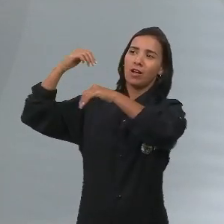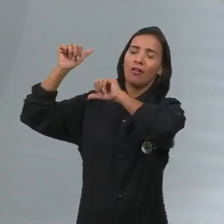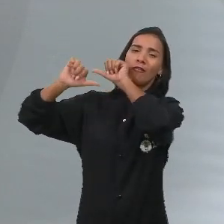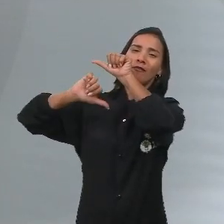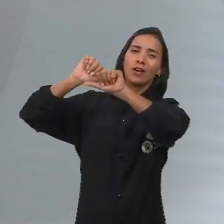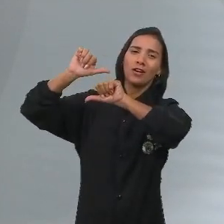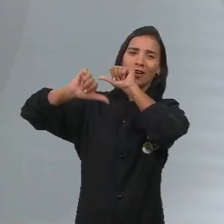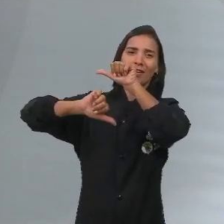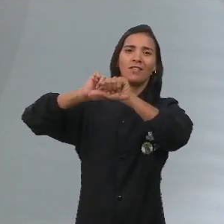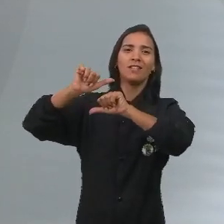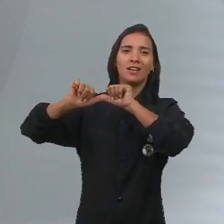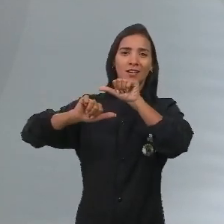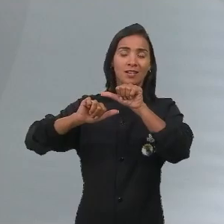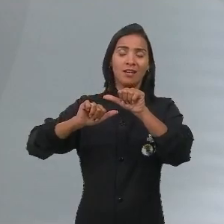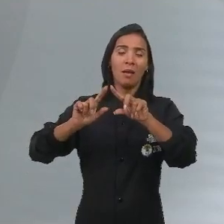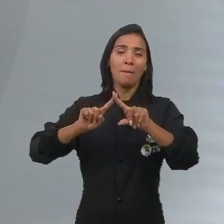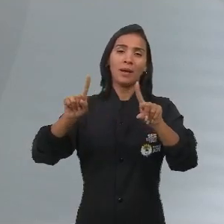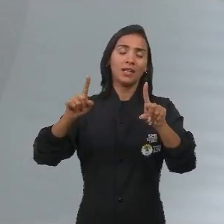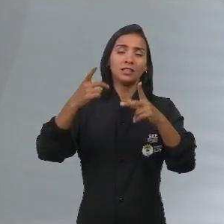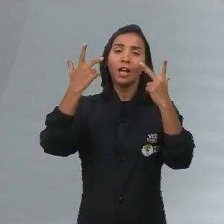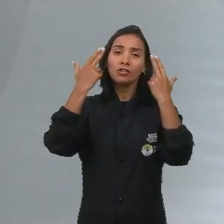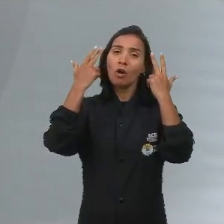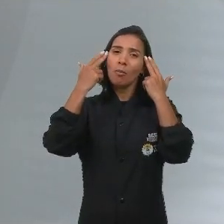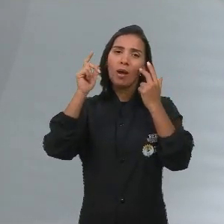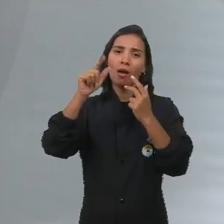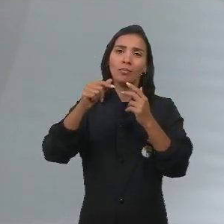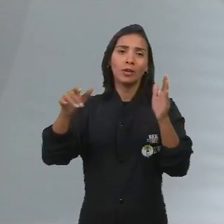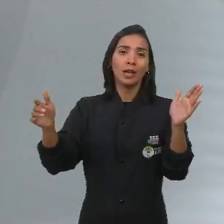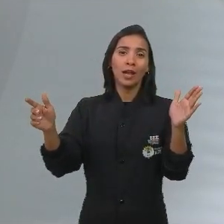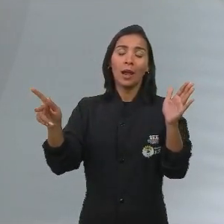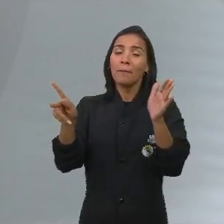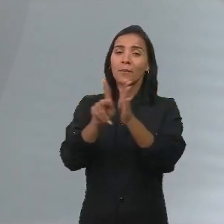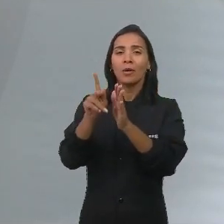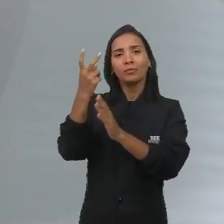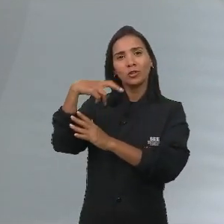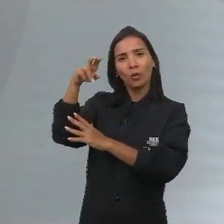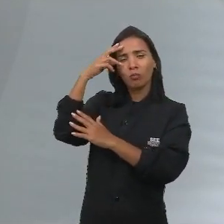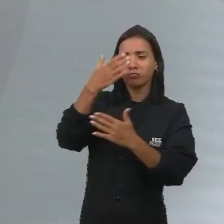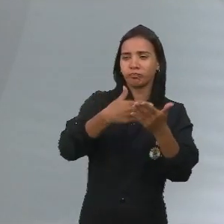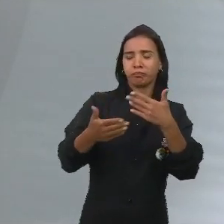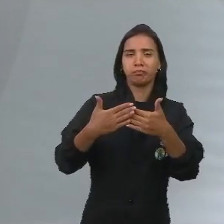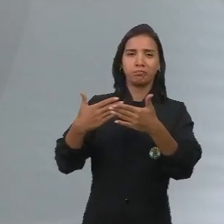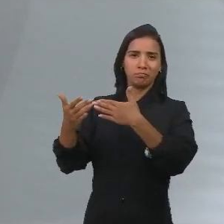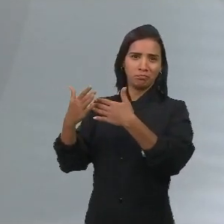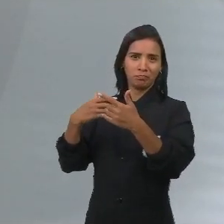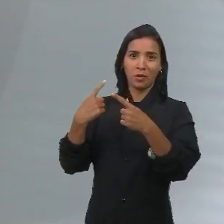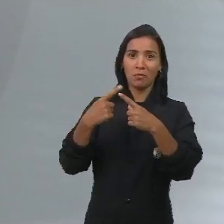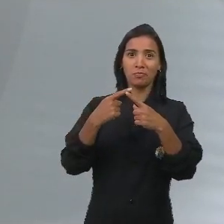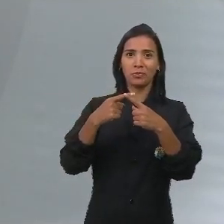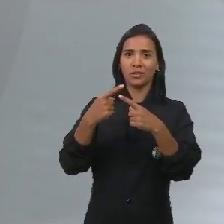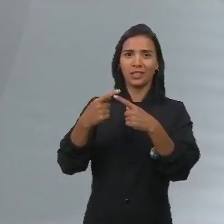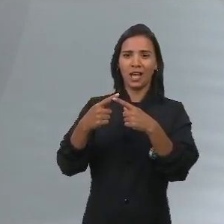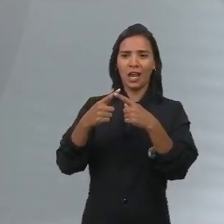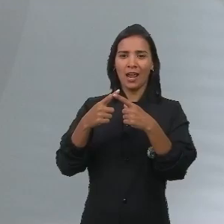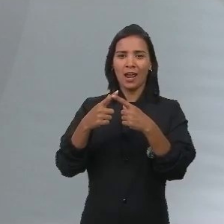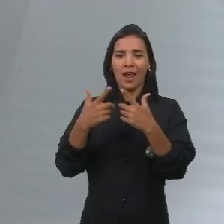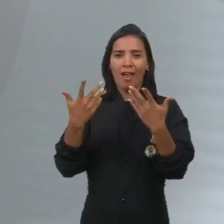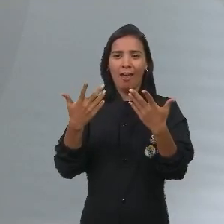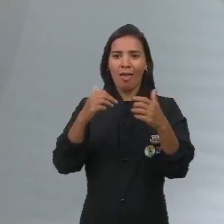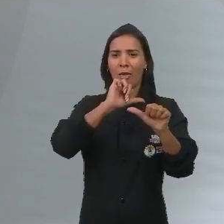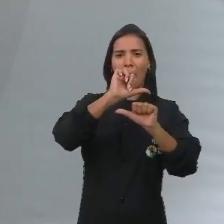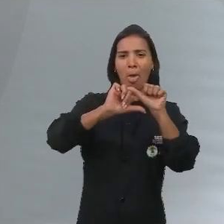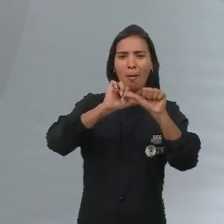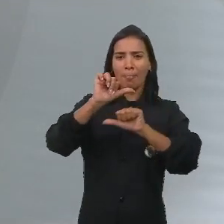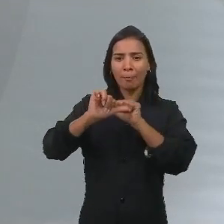faz parte do mapeamento cultural daquele grupo Mas isso não impede ou não delimita o que vai acontecer hoje atualmente